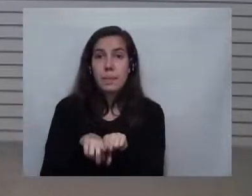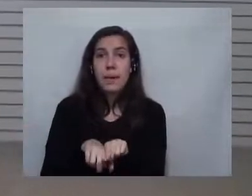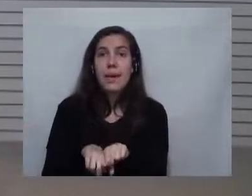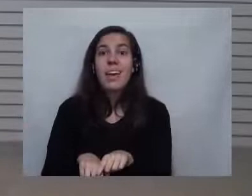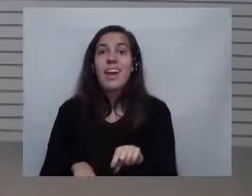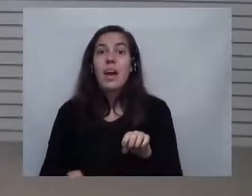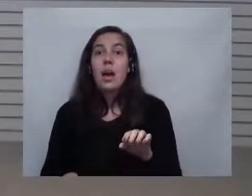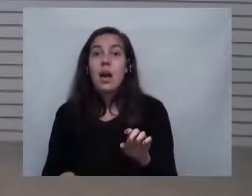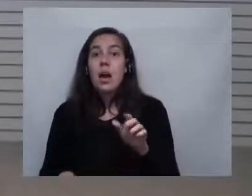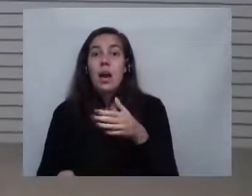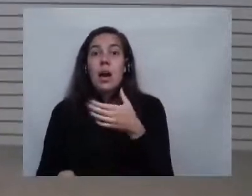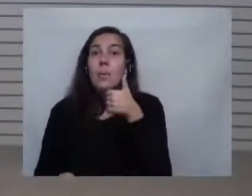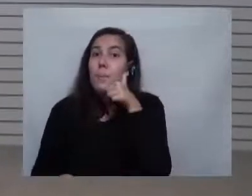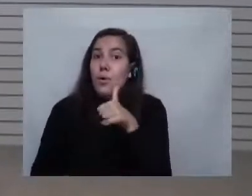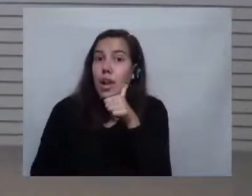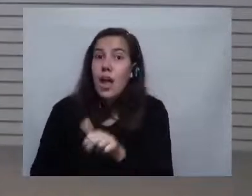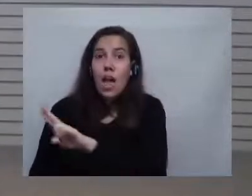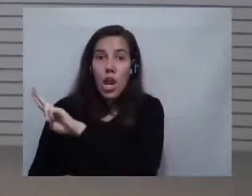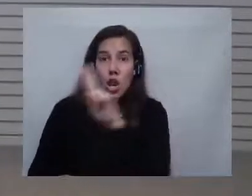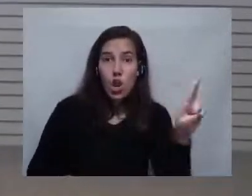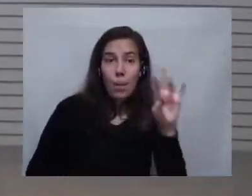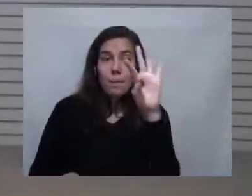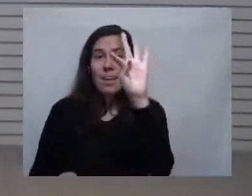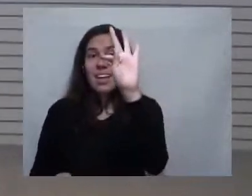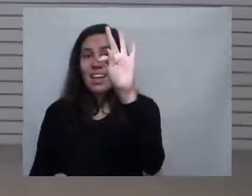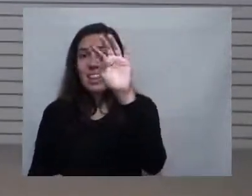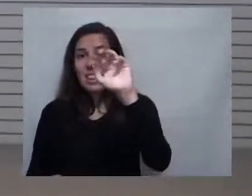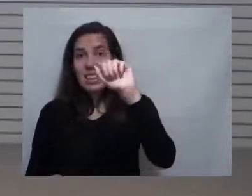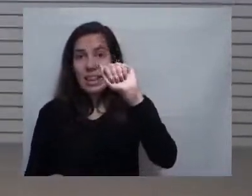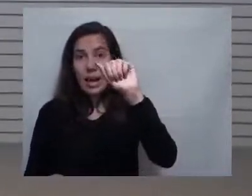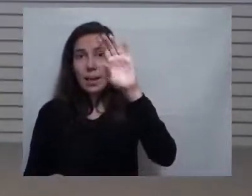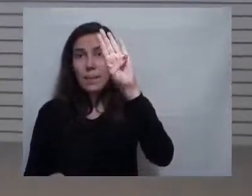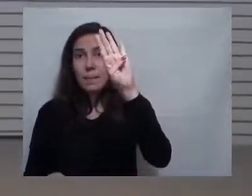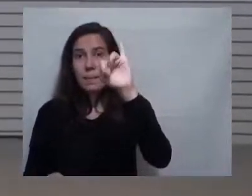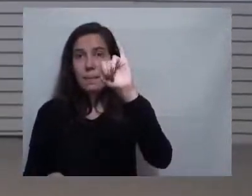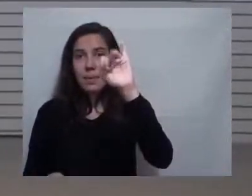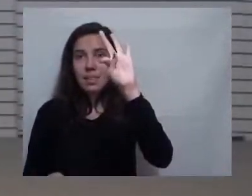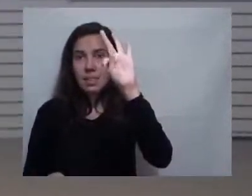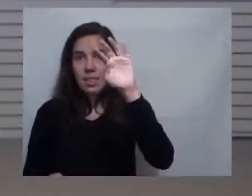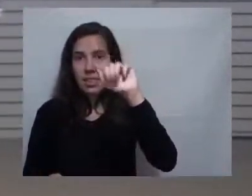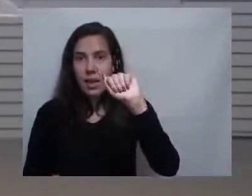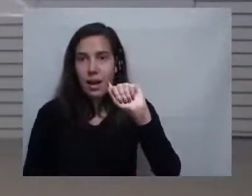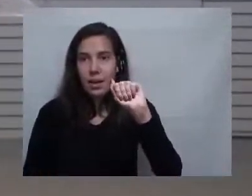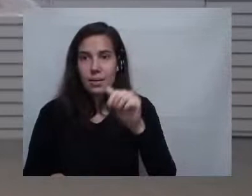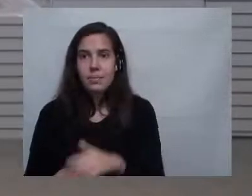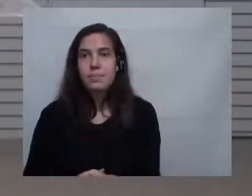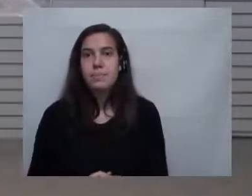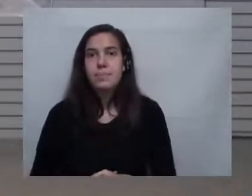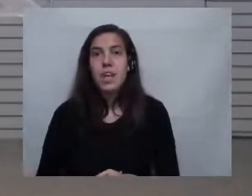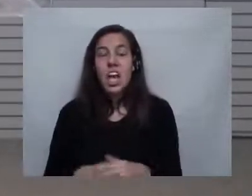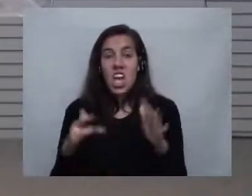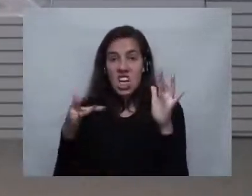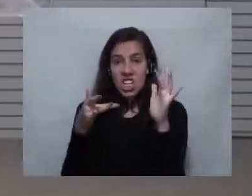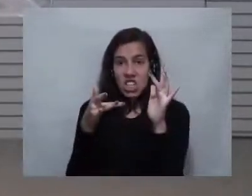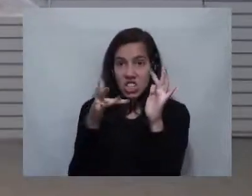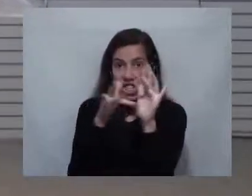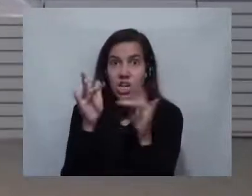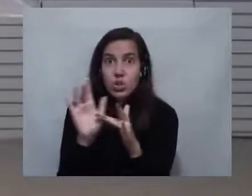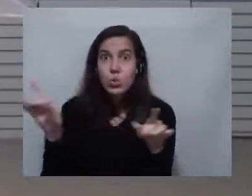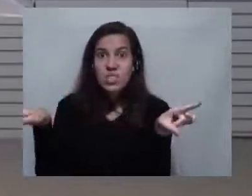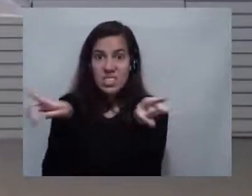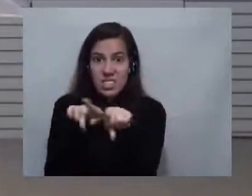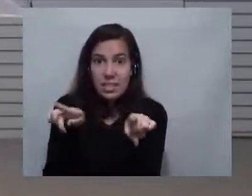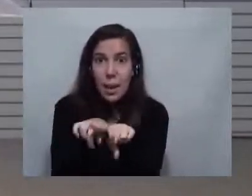Tabita Ah e assim como Jesus disse Talita Cumi